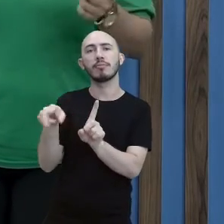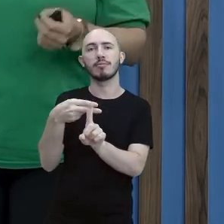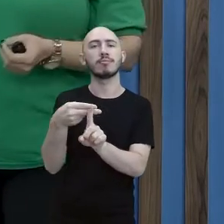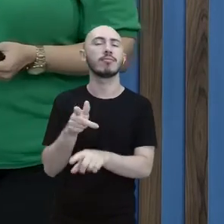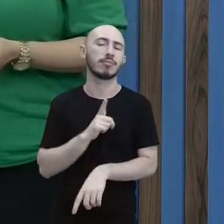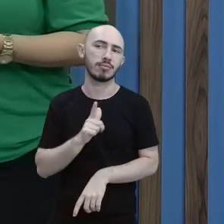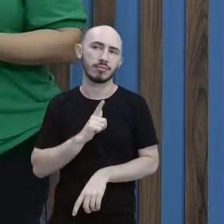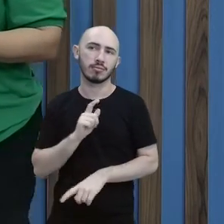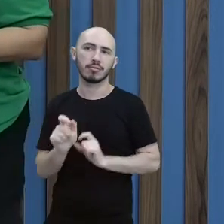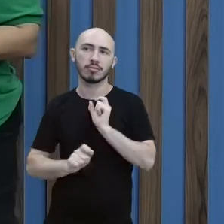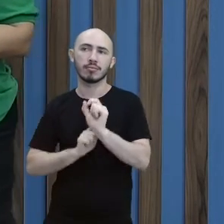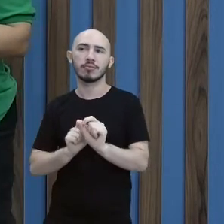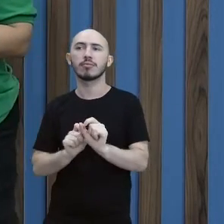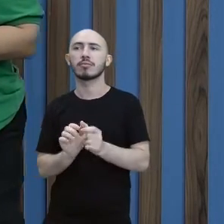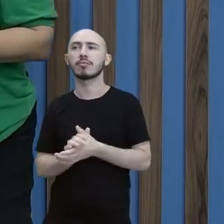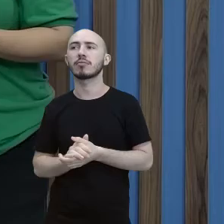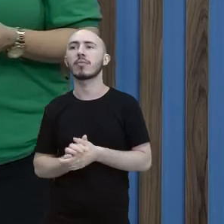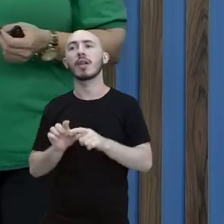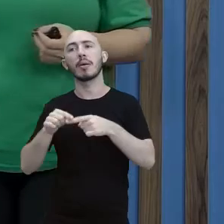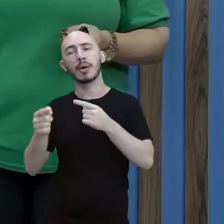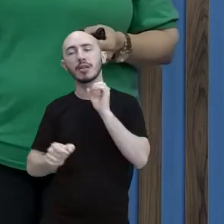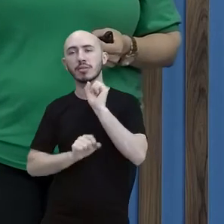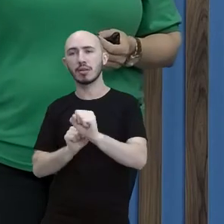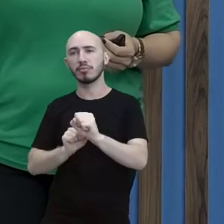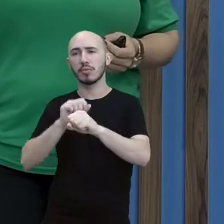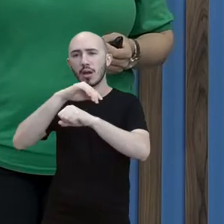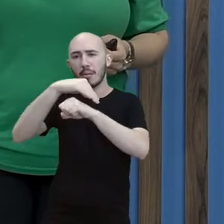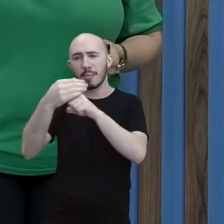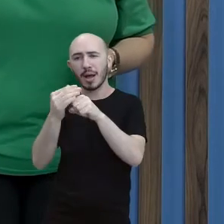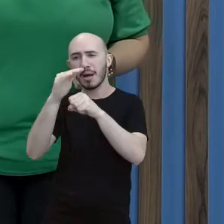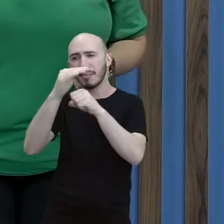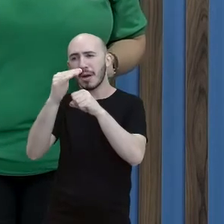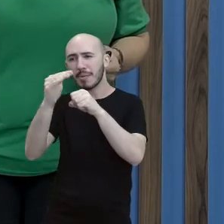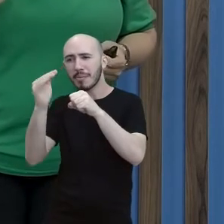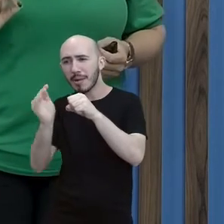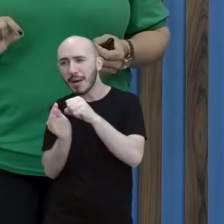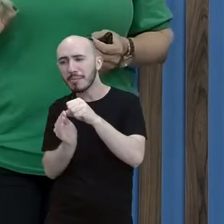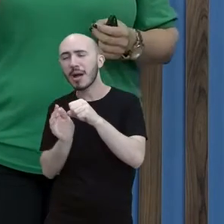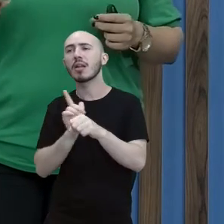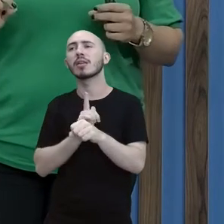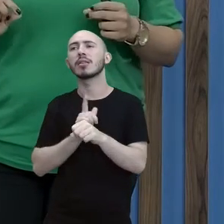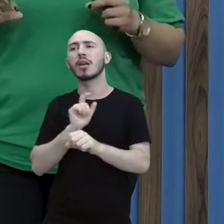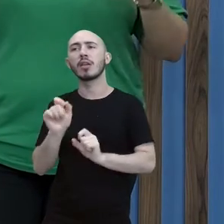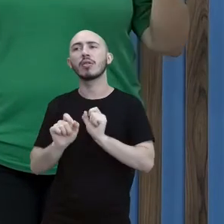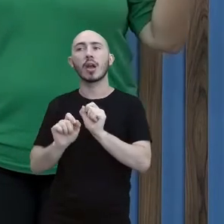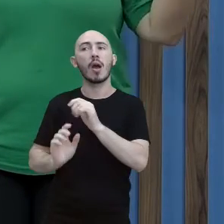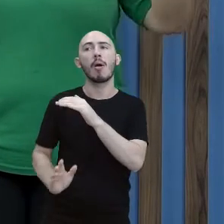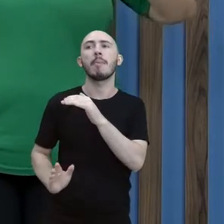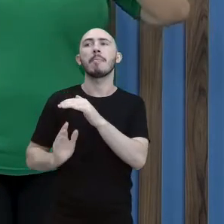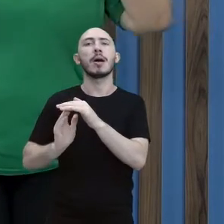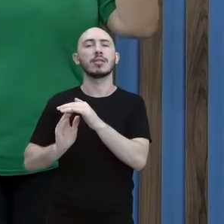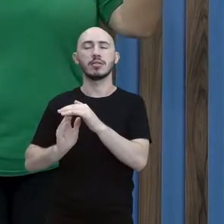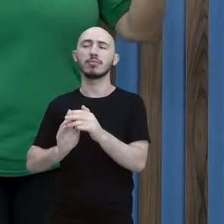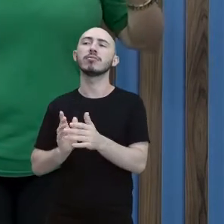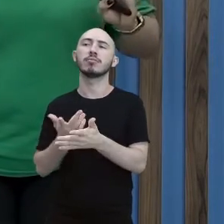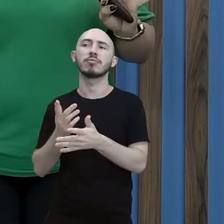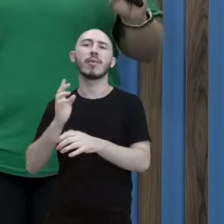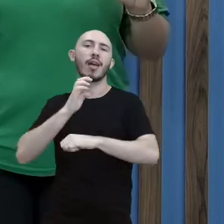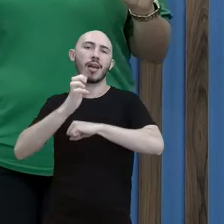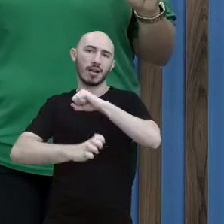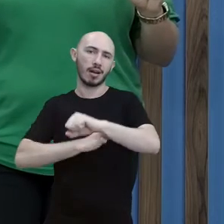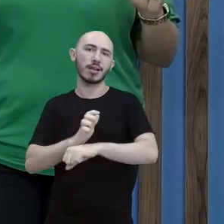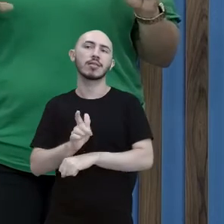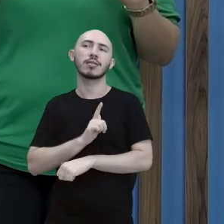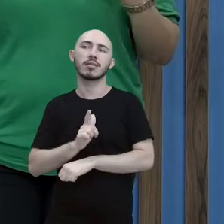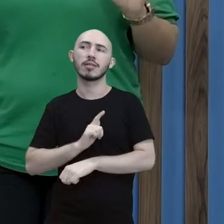ganhando elétron, cada camada, ela tem que comportar um máximo de elétrons. Então, assim, não é a quantidade de elétron